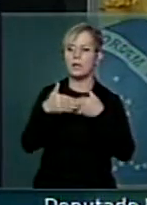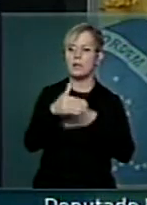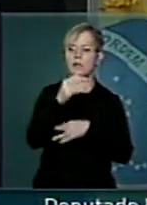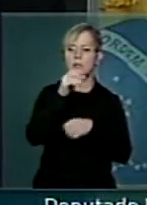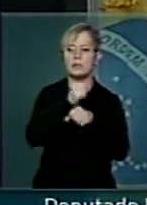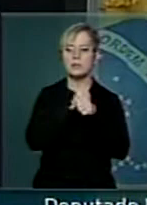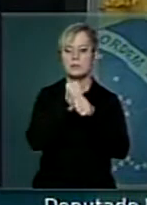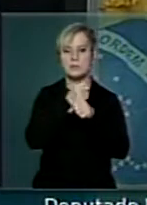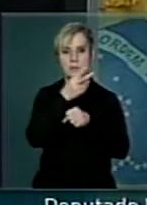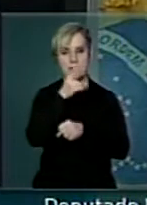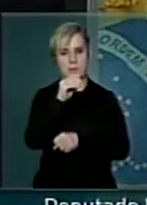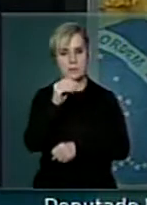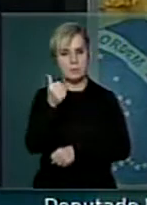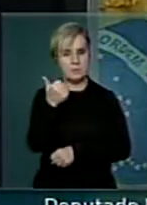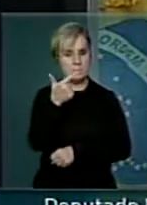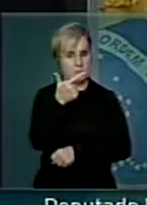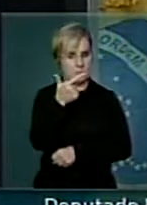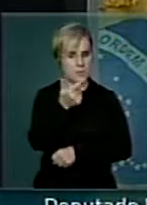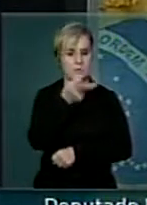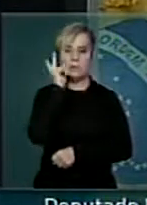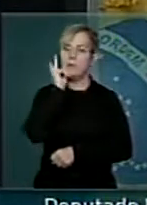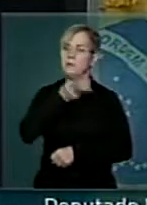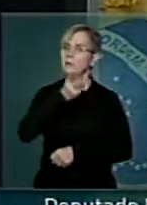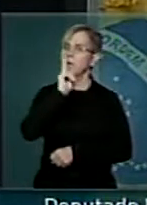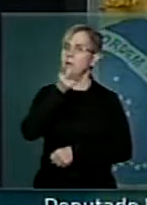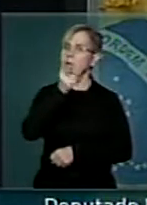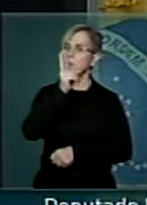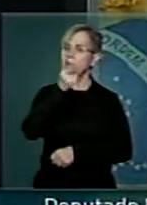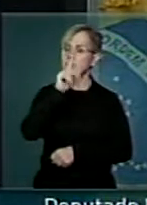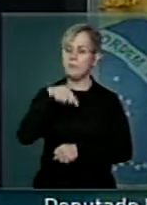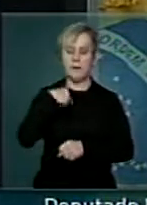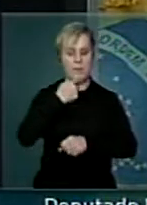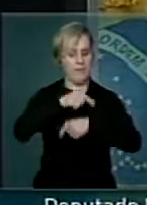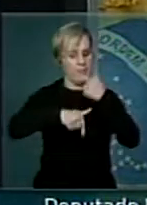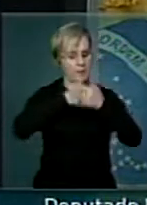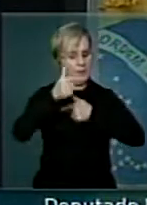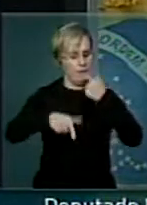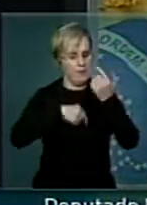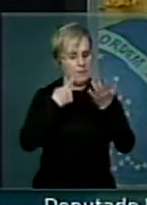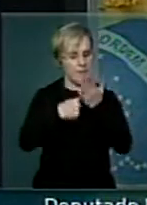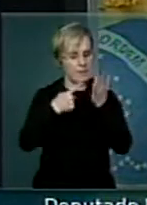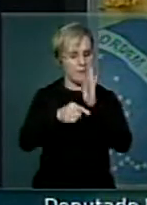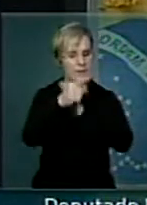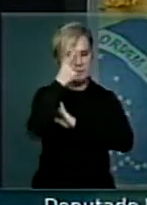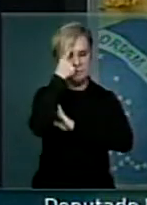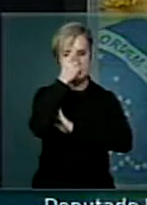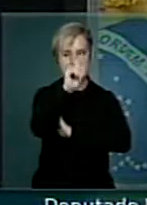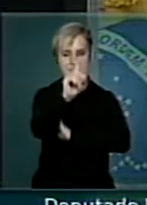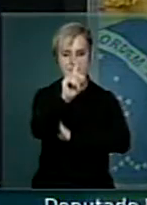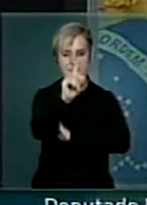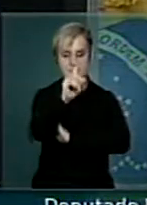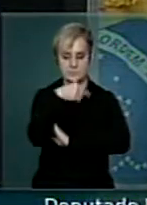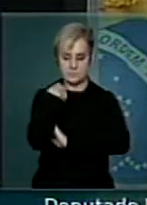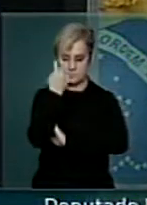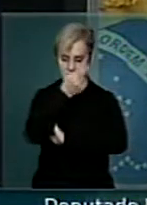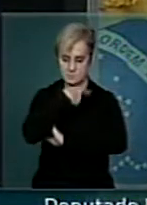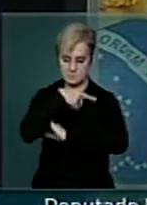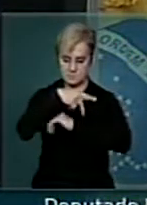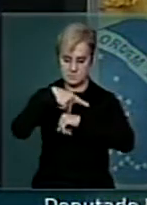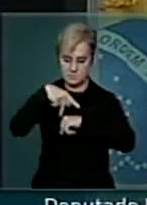ocupa necessariamente a nossa agenda, a agenda do dia do nosso